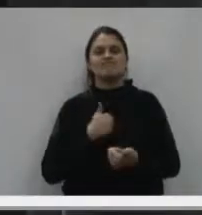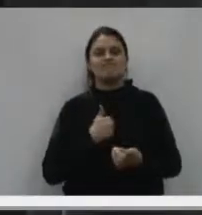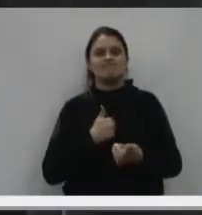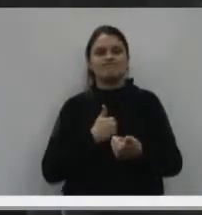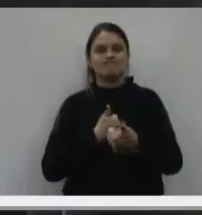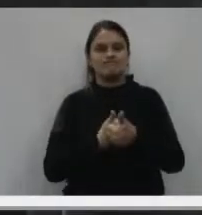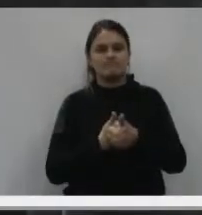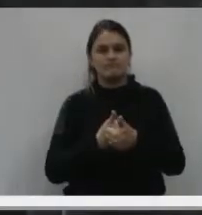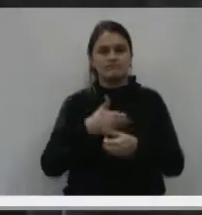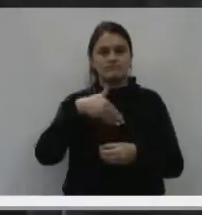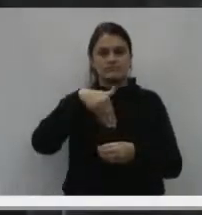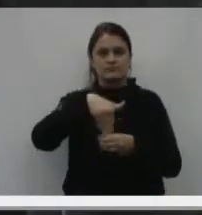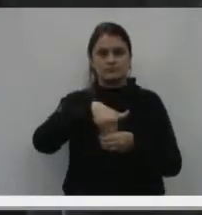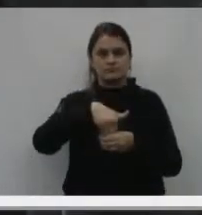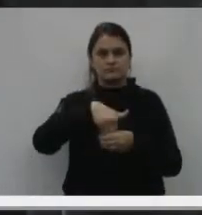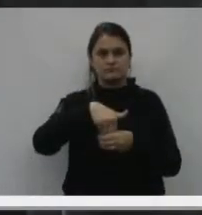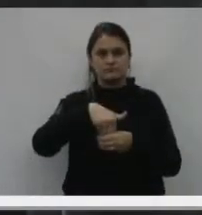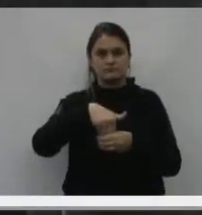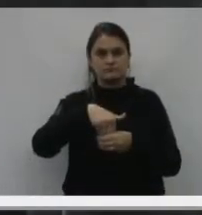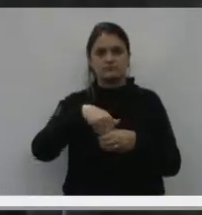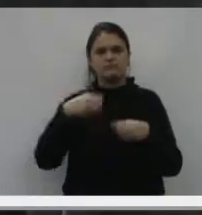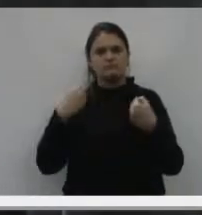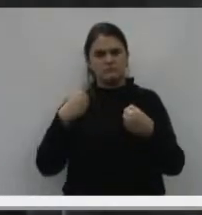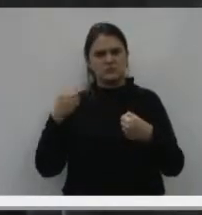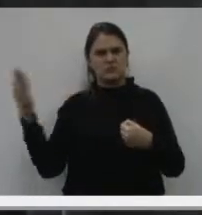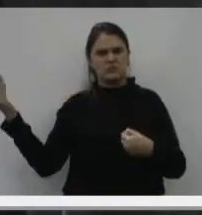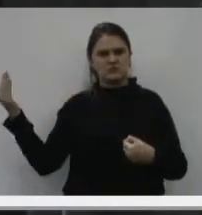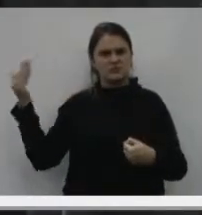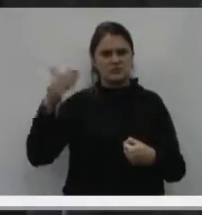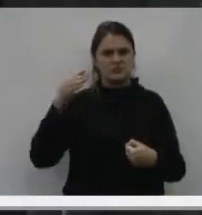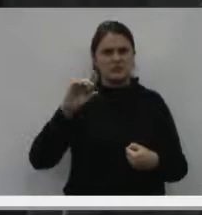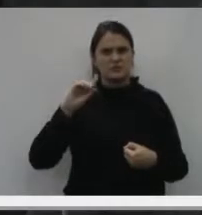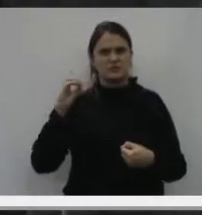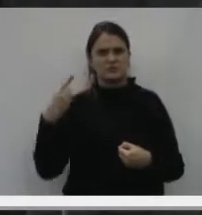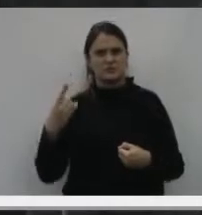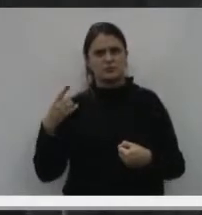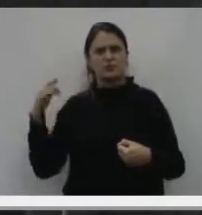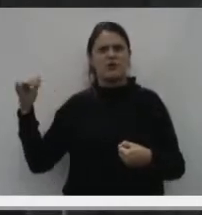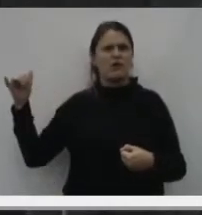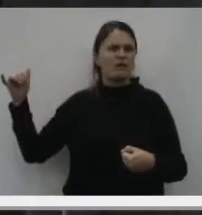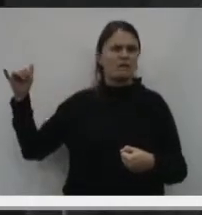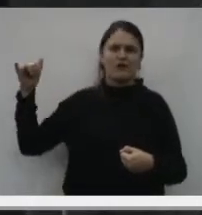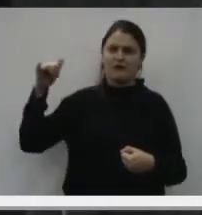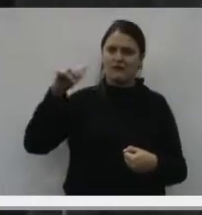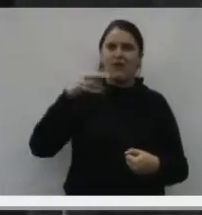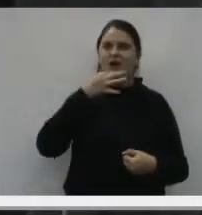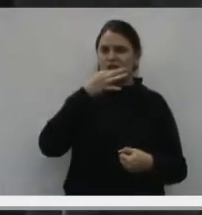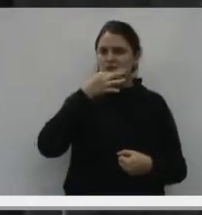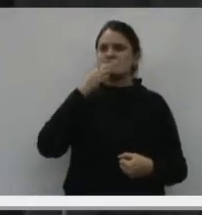Se aproxima eleições e deve vir o pessoal fazer campanha aqui, eu acho, de avião.